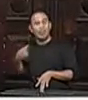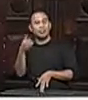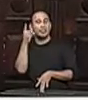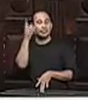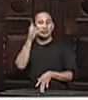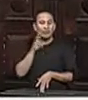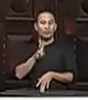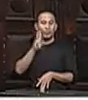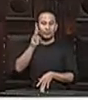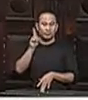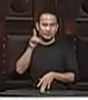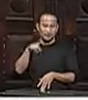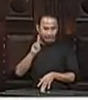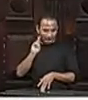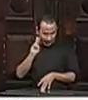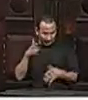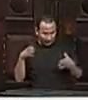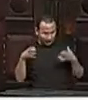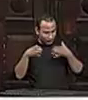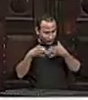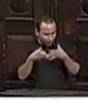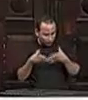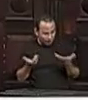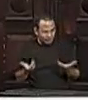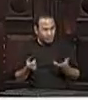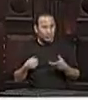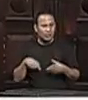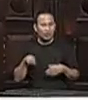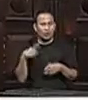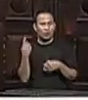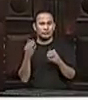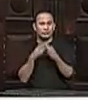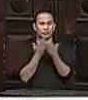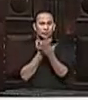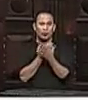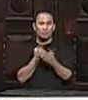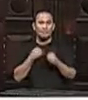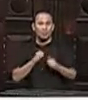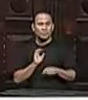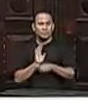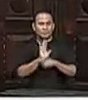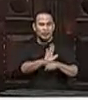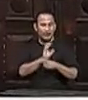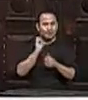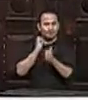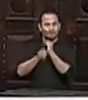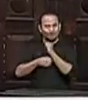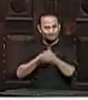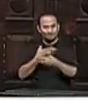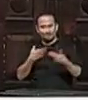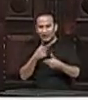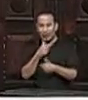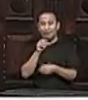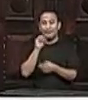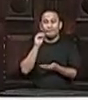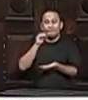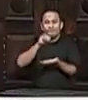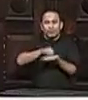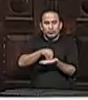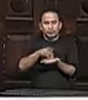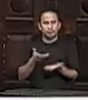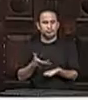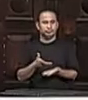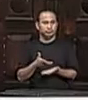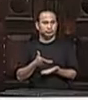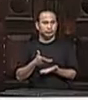numa verdadeira educação integral, nossas escolas possam ter estruturas esportivas que não têm. Conversava com o